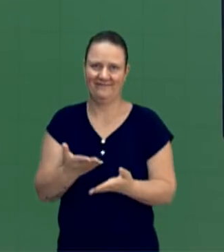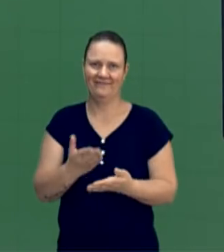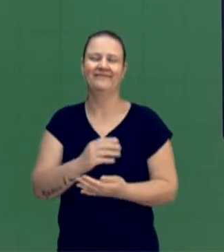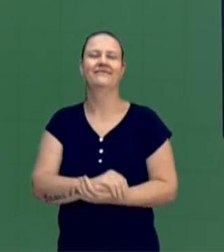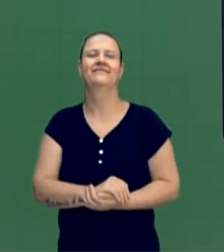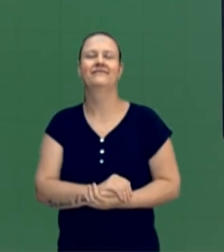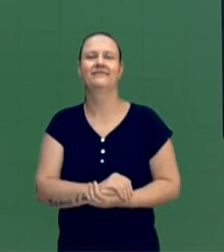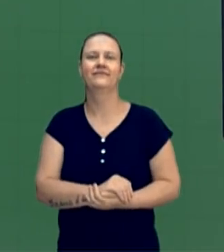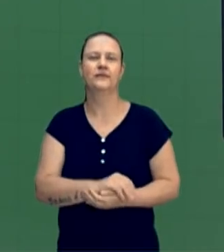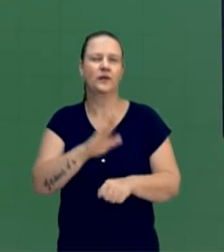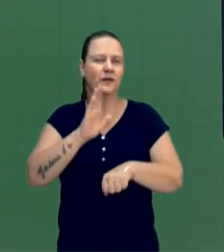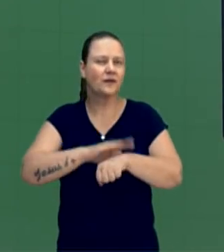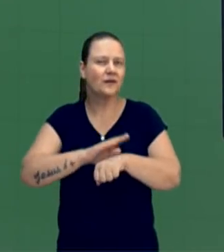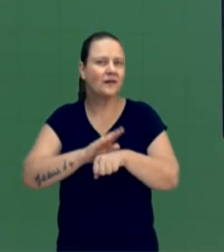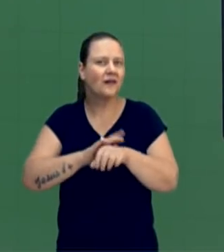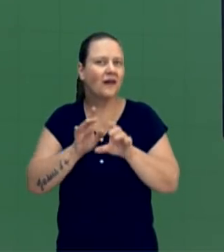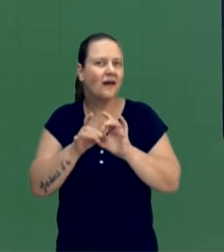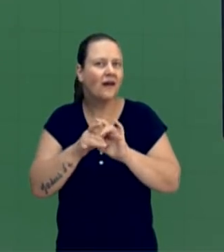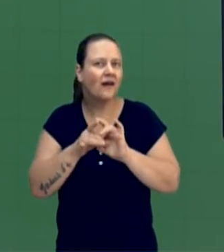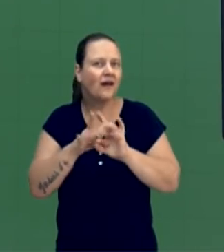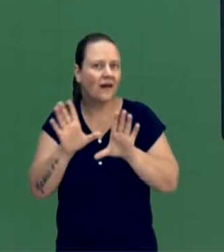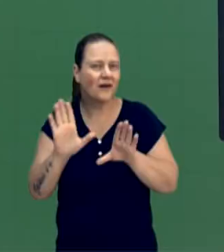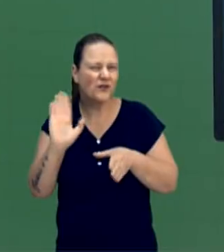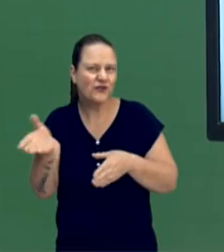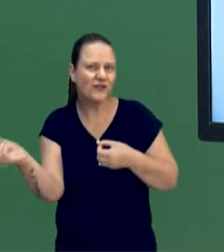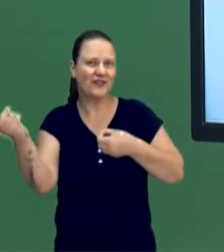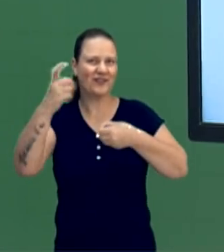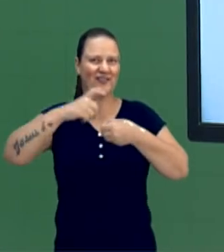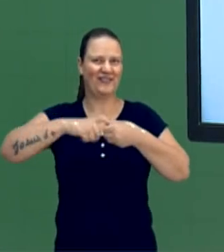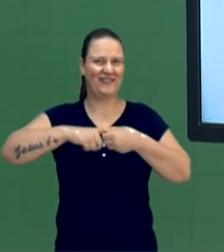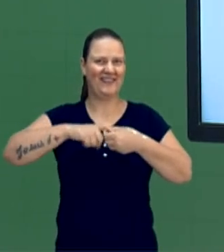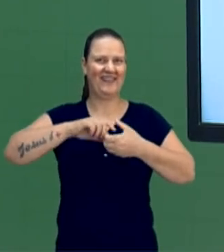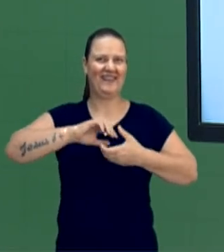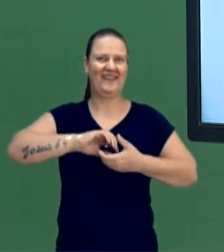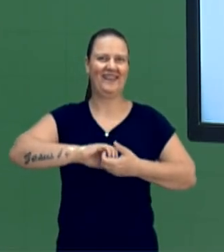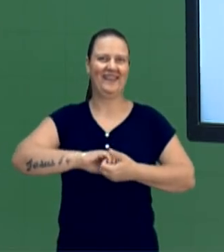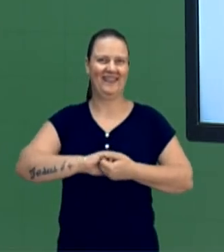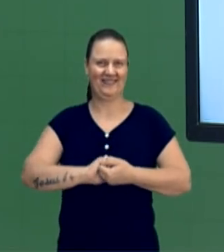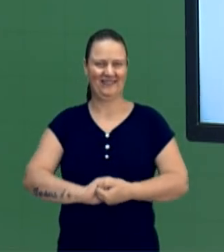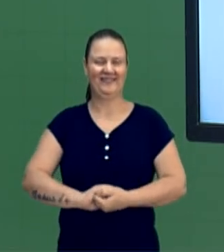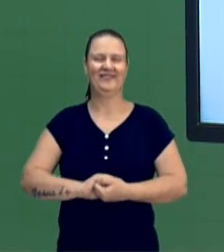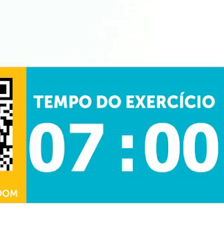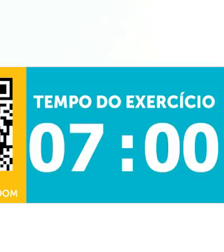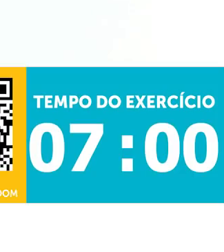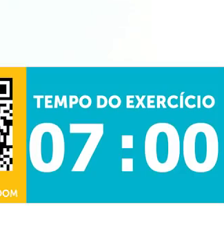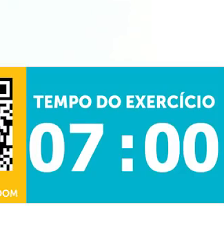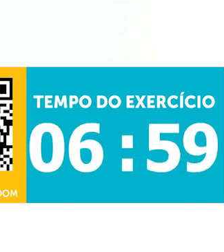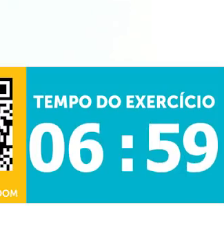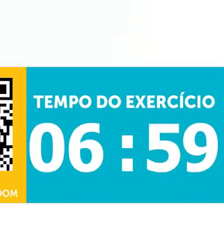bem? Vou dar um tempinho para vocês fazerem e já voltamos aqui com a resolução.